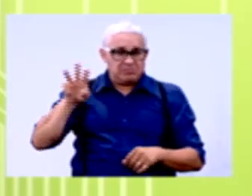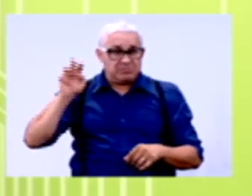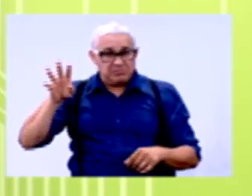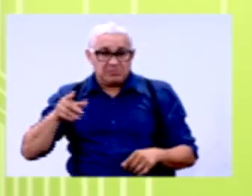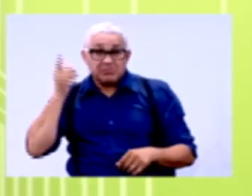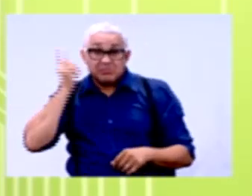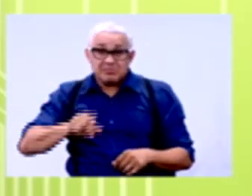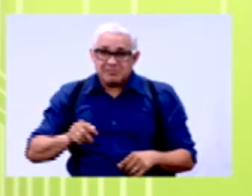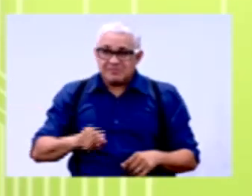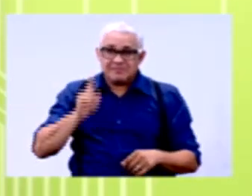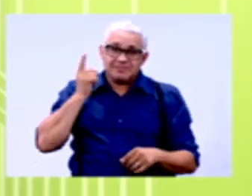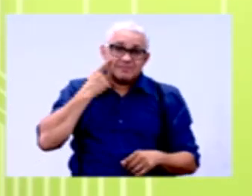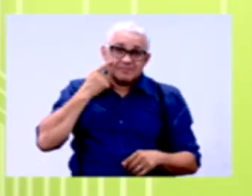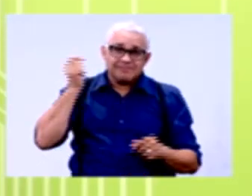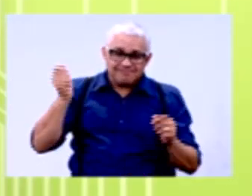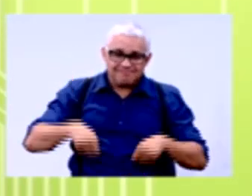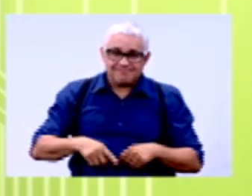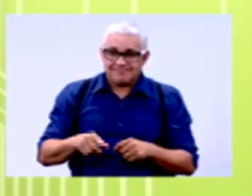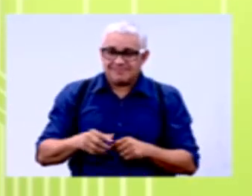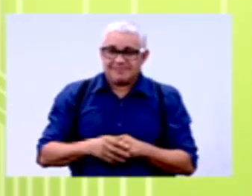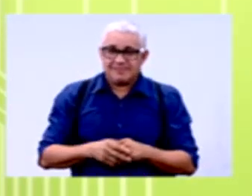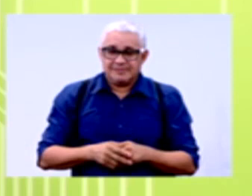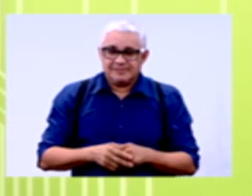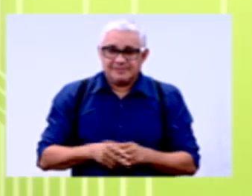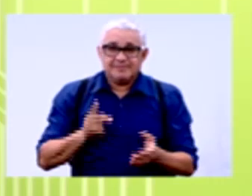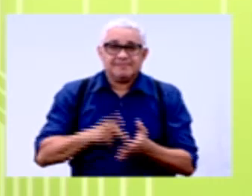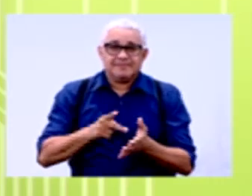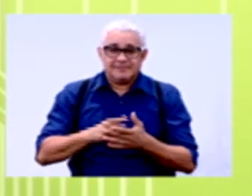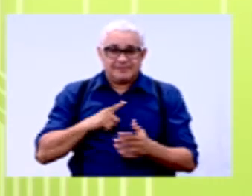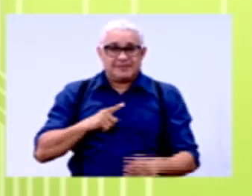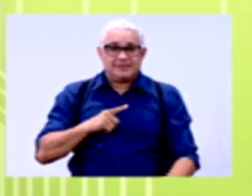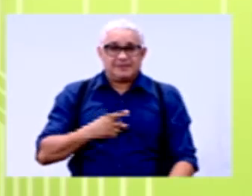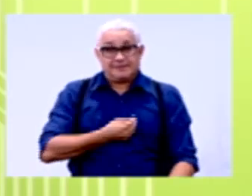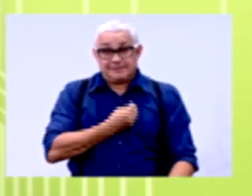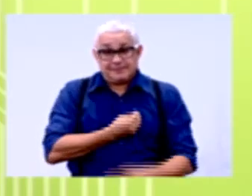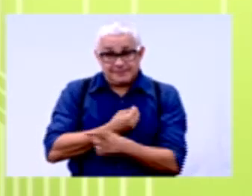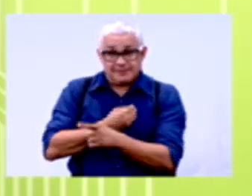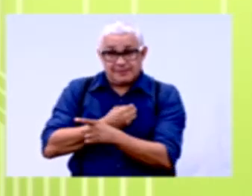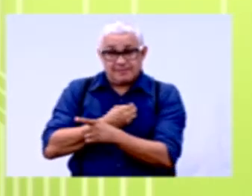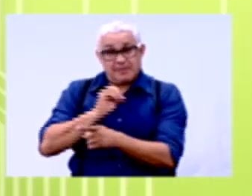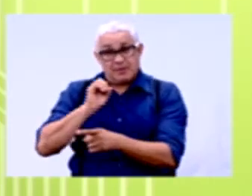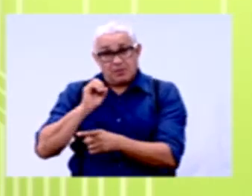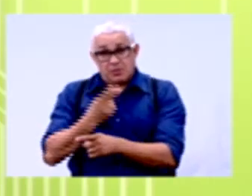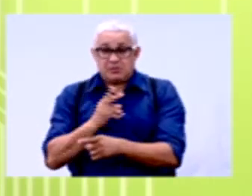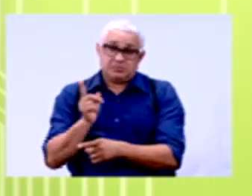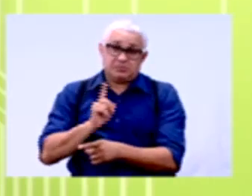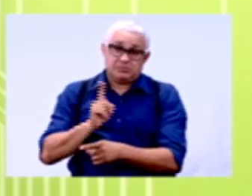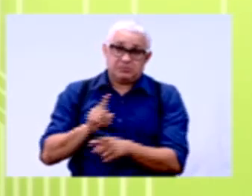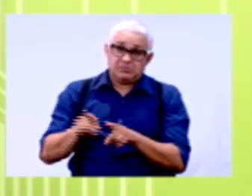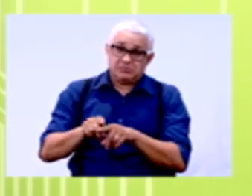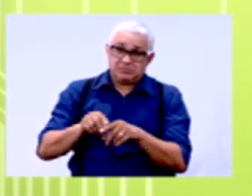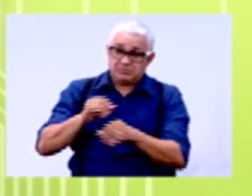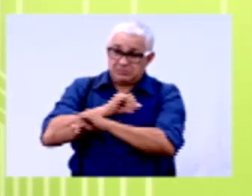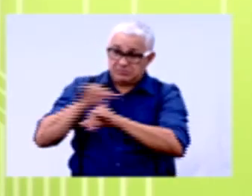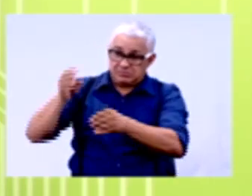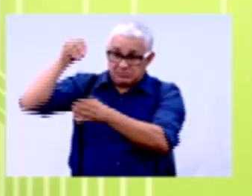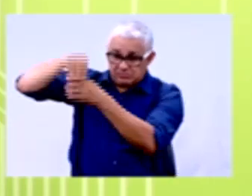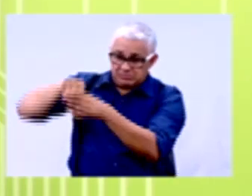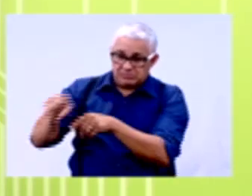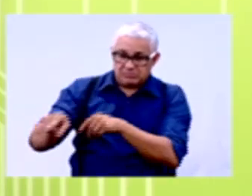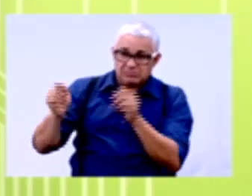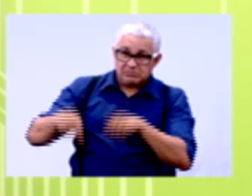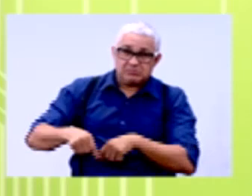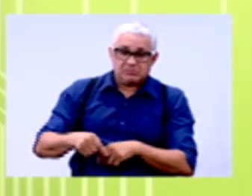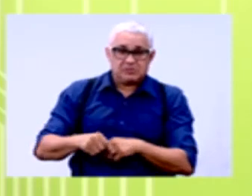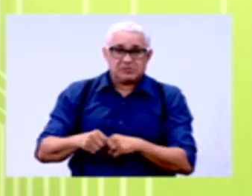consegue verificar se ele realmente estava lá ou não, né? E as informações que estavam lá.